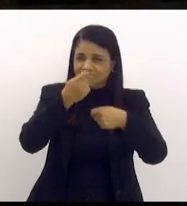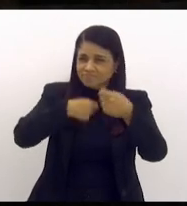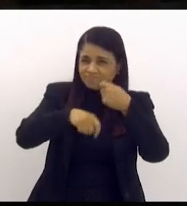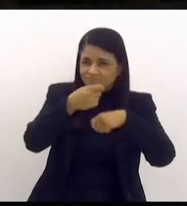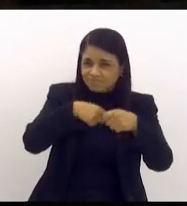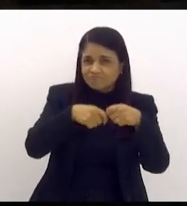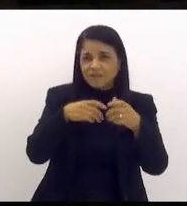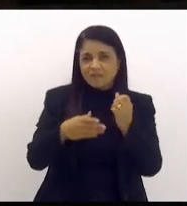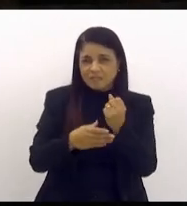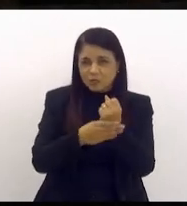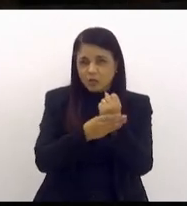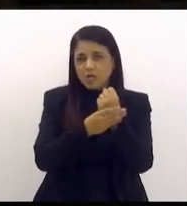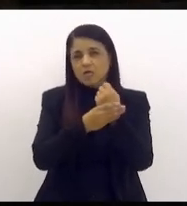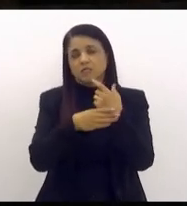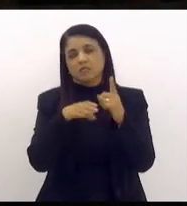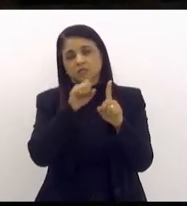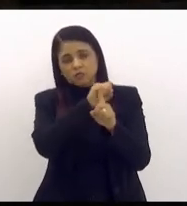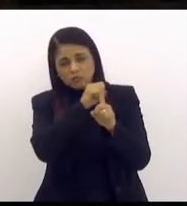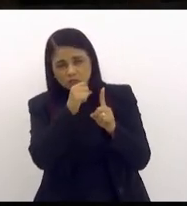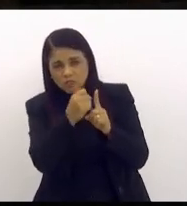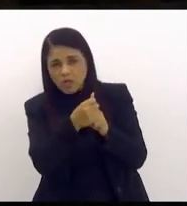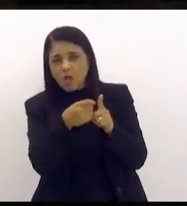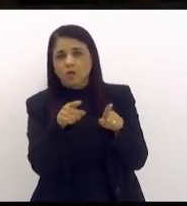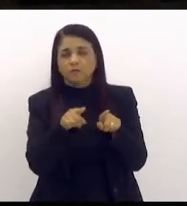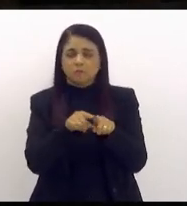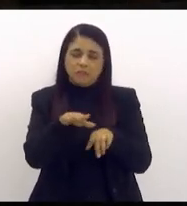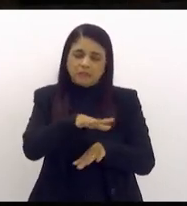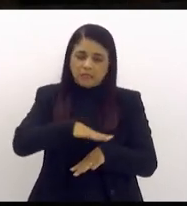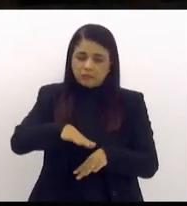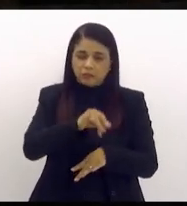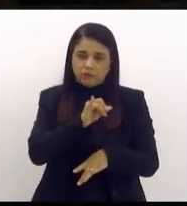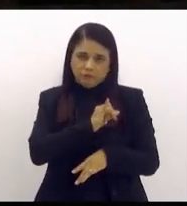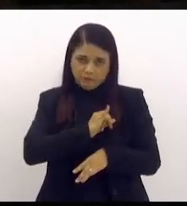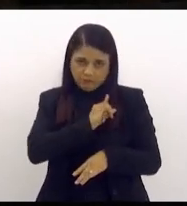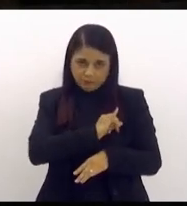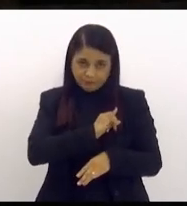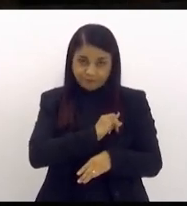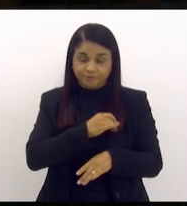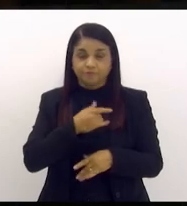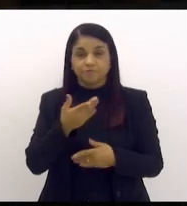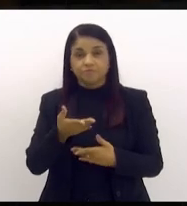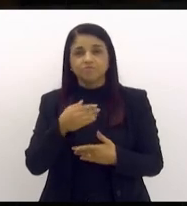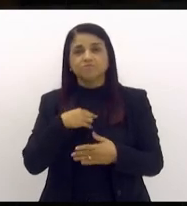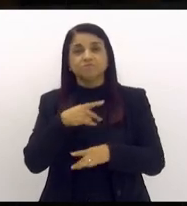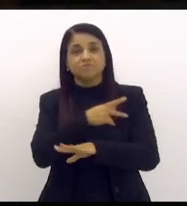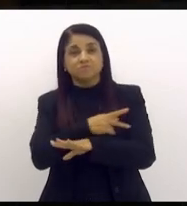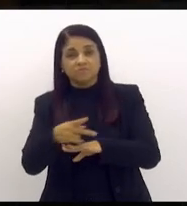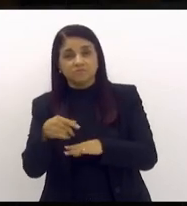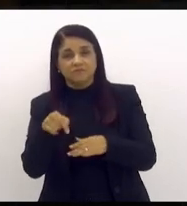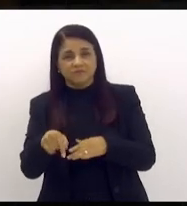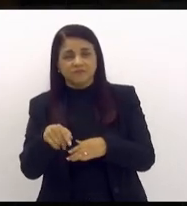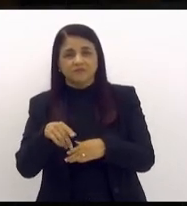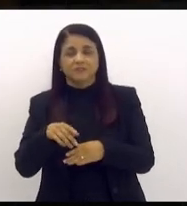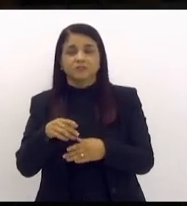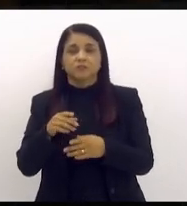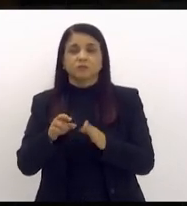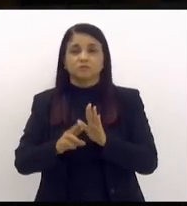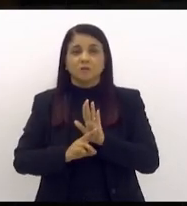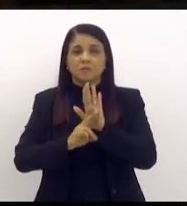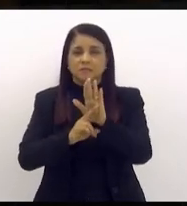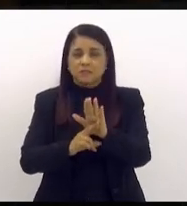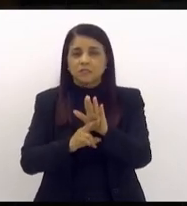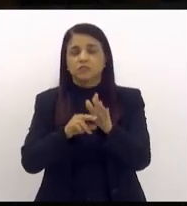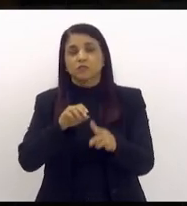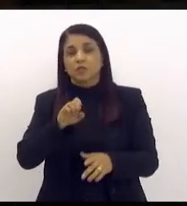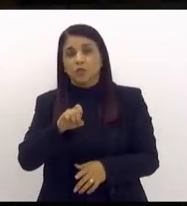né a segurança Desenvolvimento Social também aconteça nessa região tive recentemente tá aqui o Eduardo representando Petrobras também tivemos